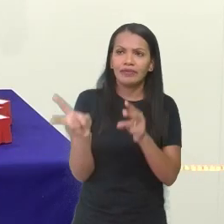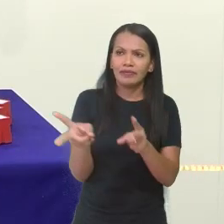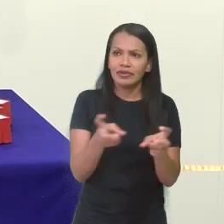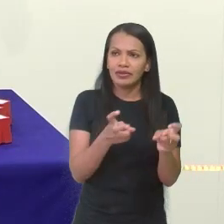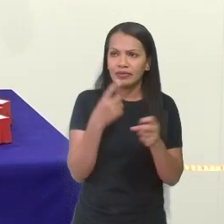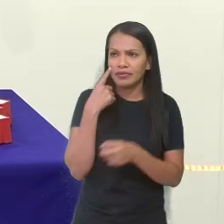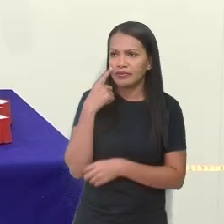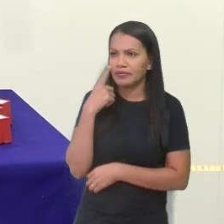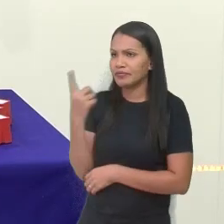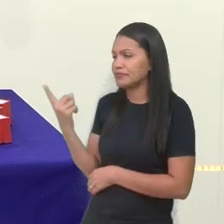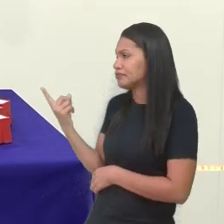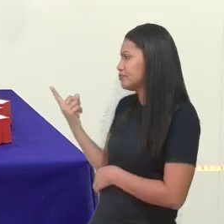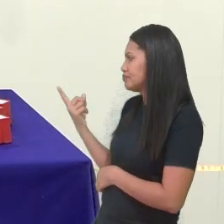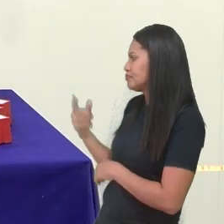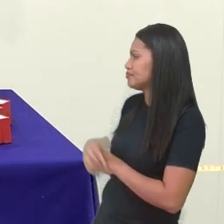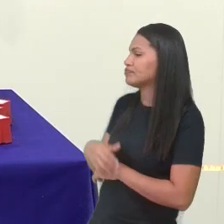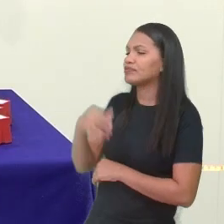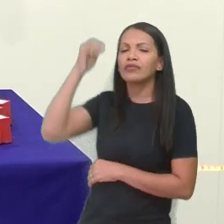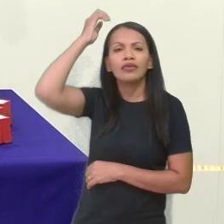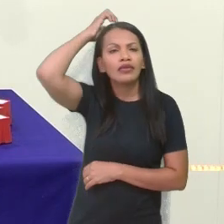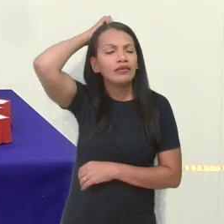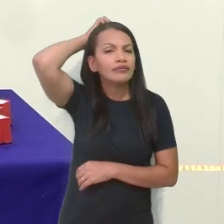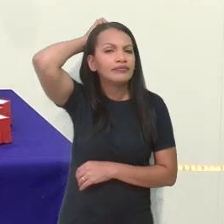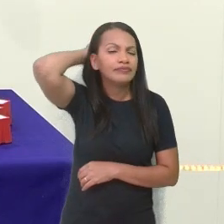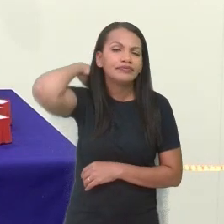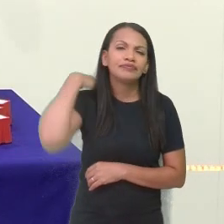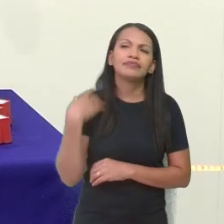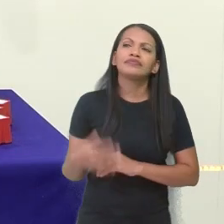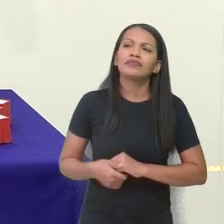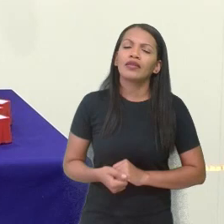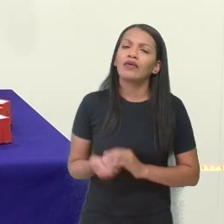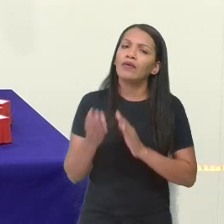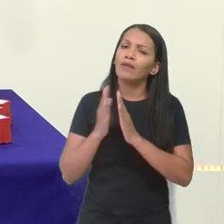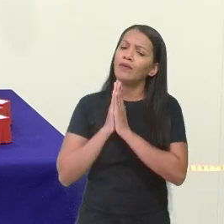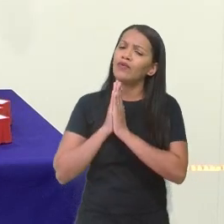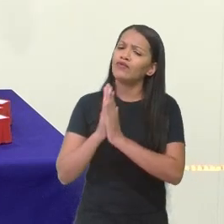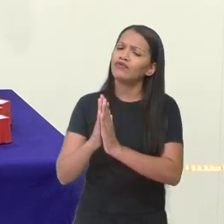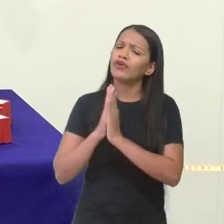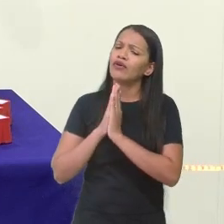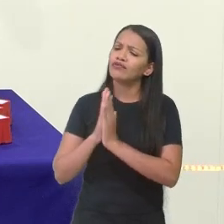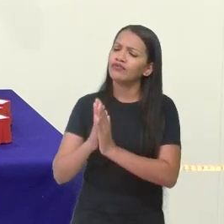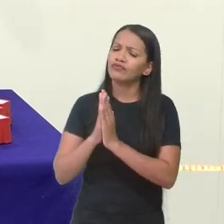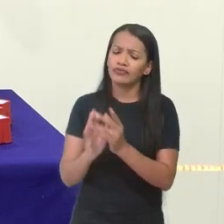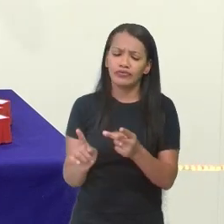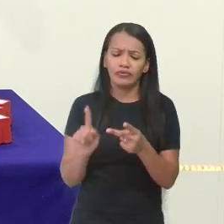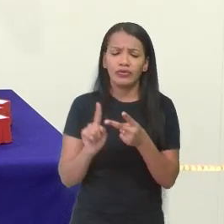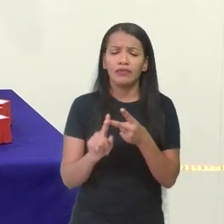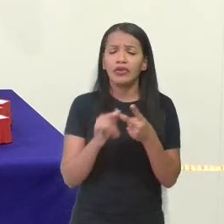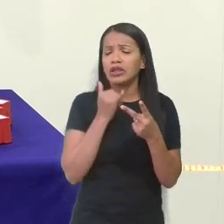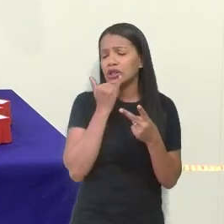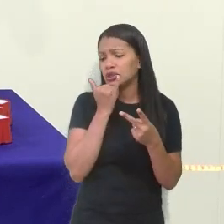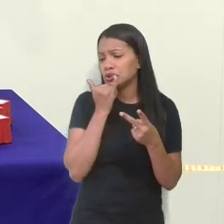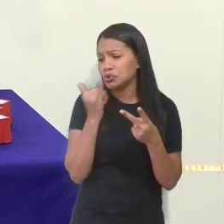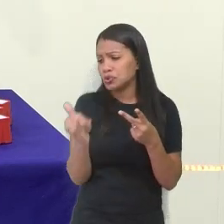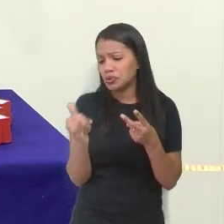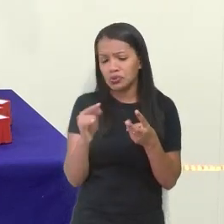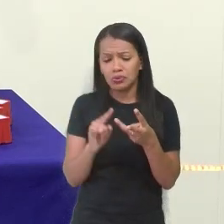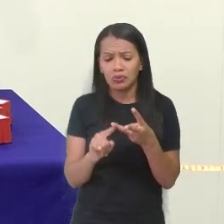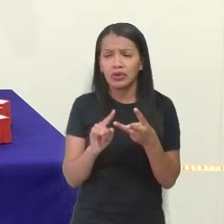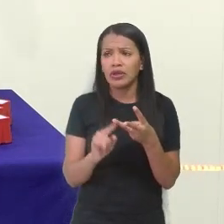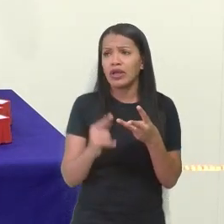mão aí. Quais são as palavrinhas que estão aí na mão? Por favor, desculpa